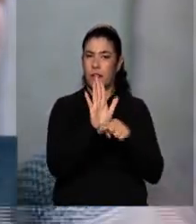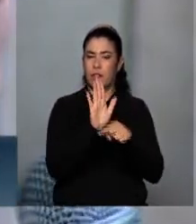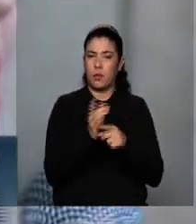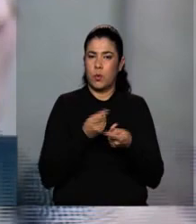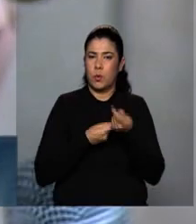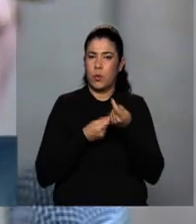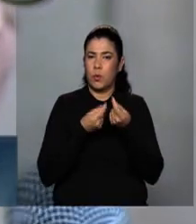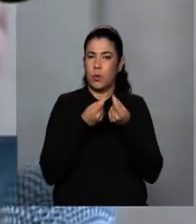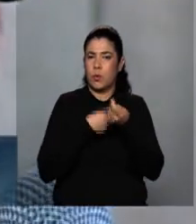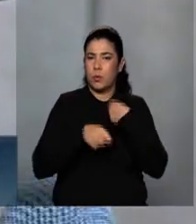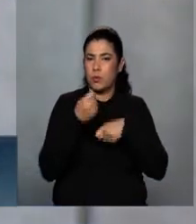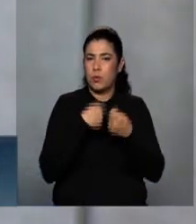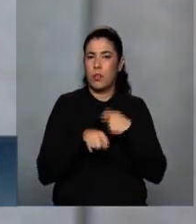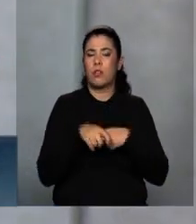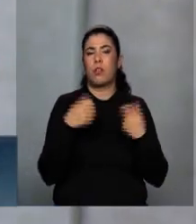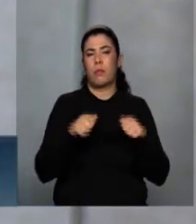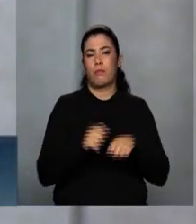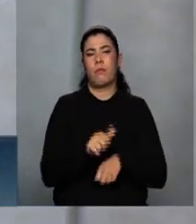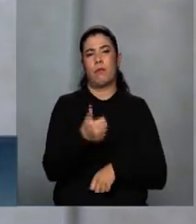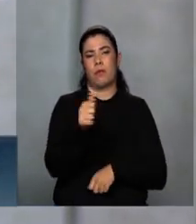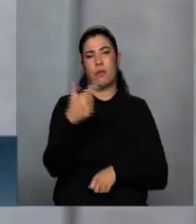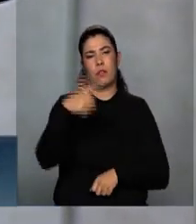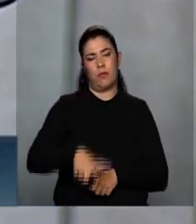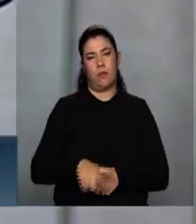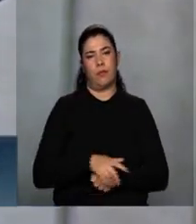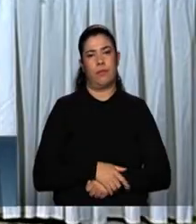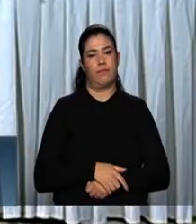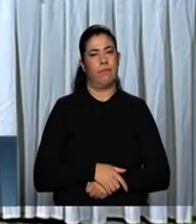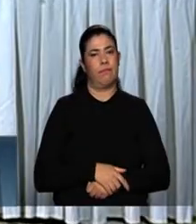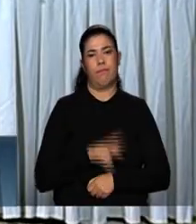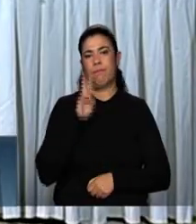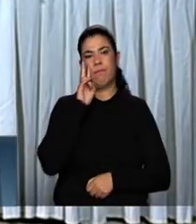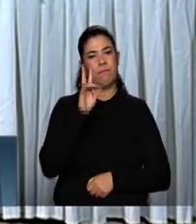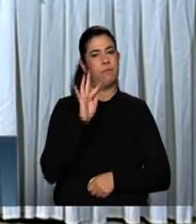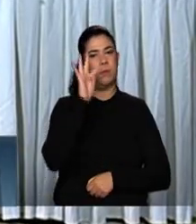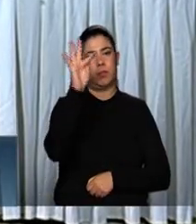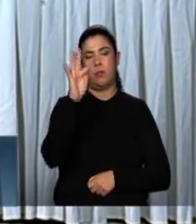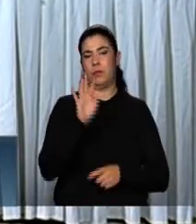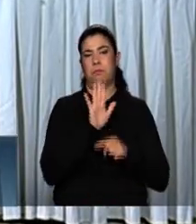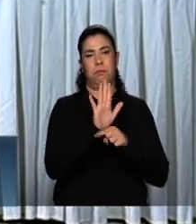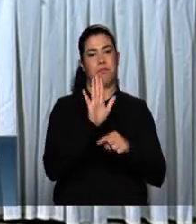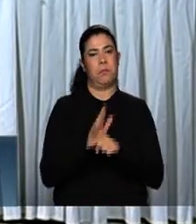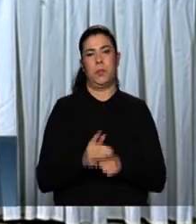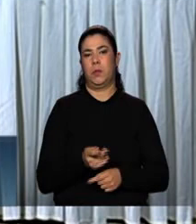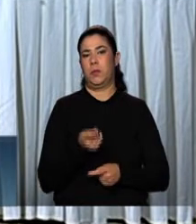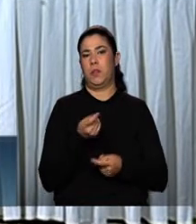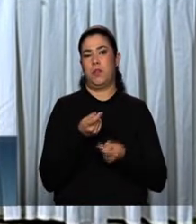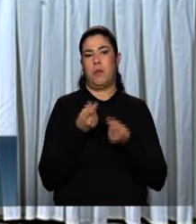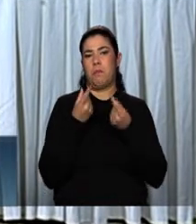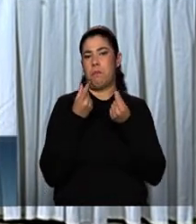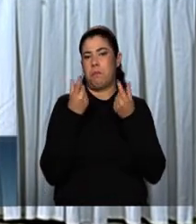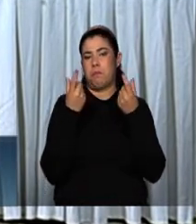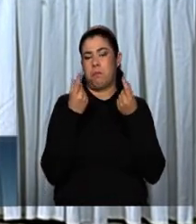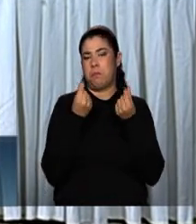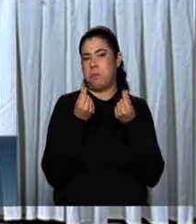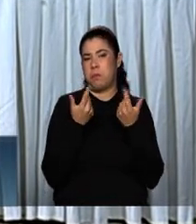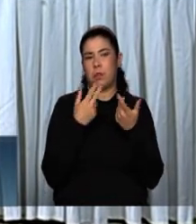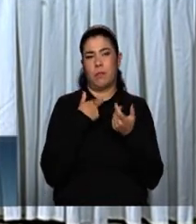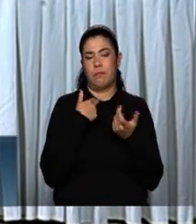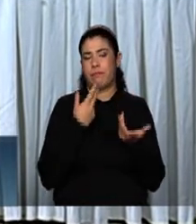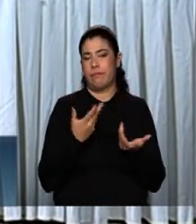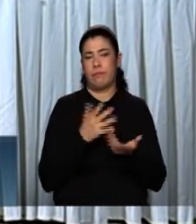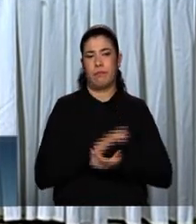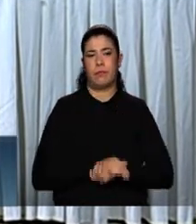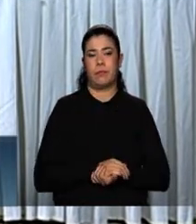que precisarem ser reavaliados? Não. Não tem essa previsão. Não há previsão de recursos. E quantas vagas são por região?